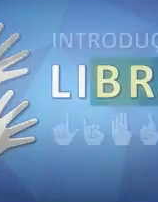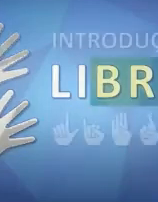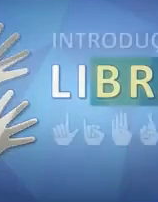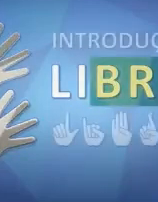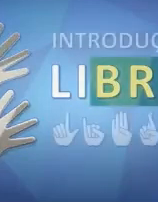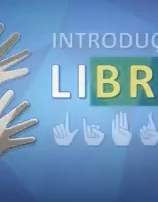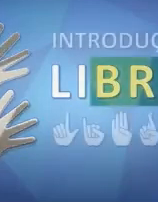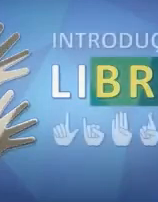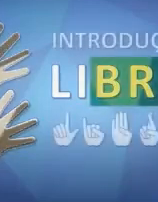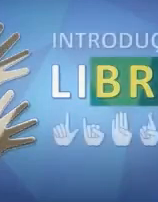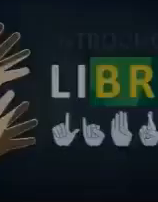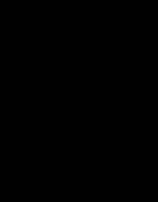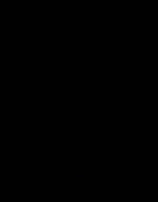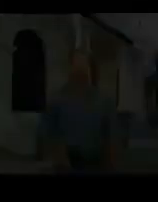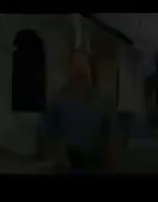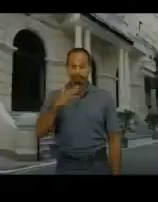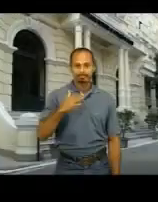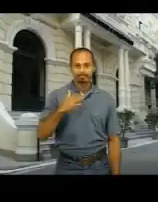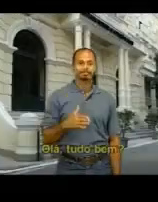Parece que sim.